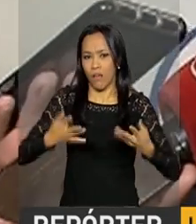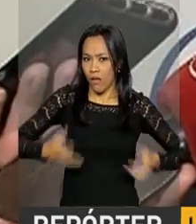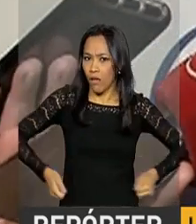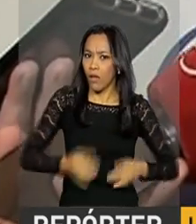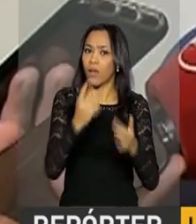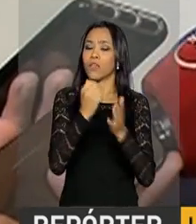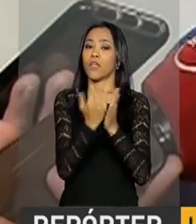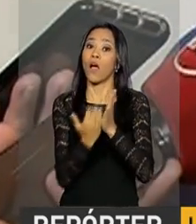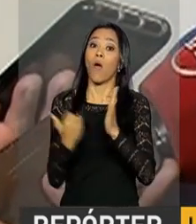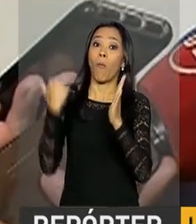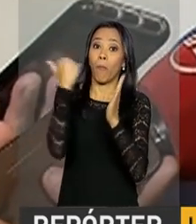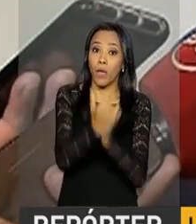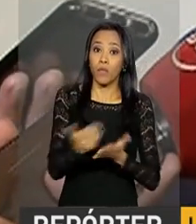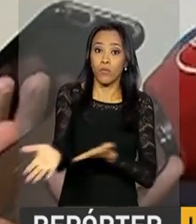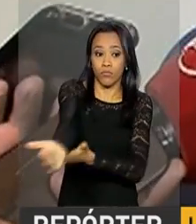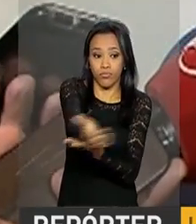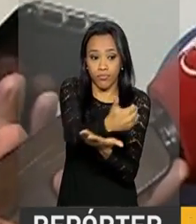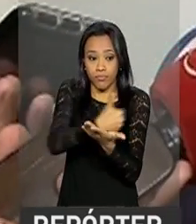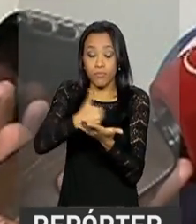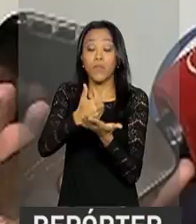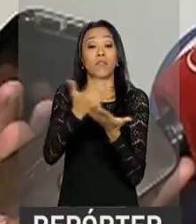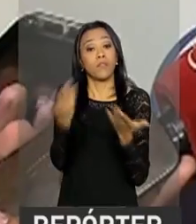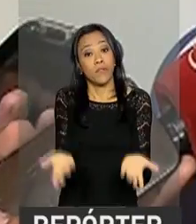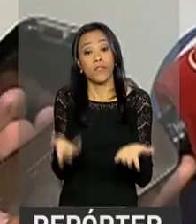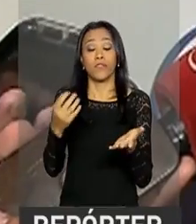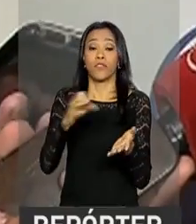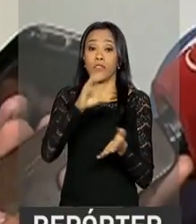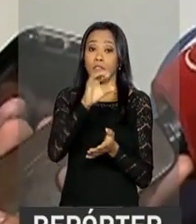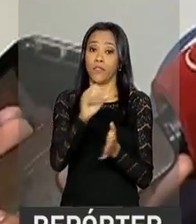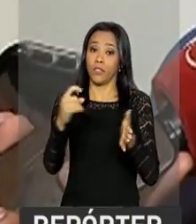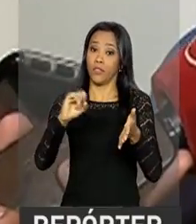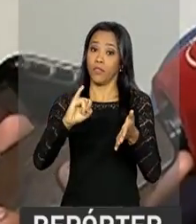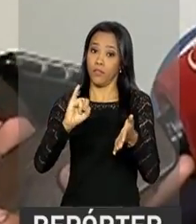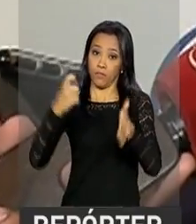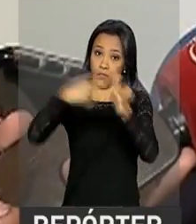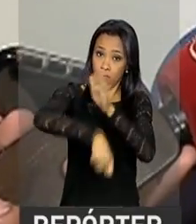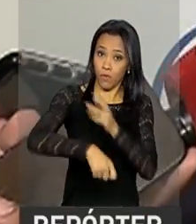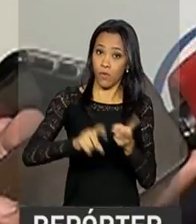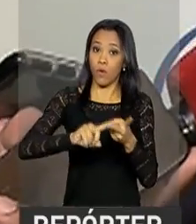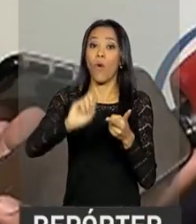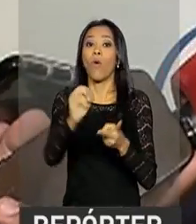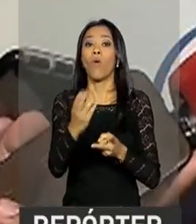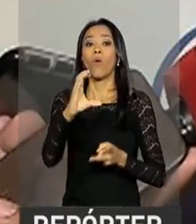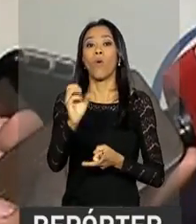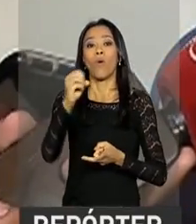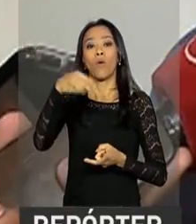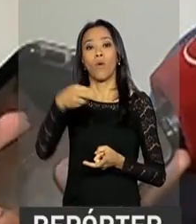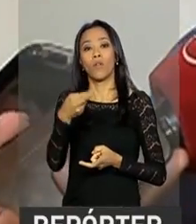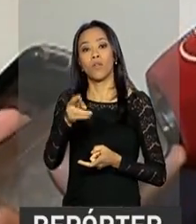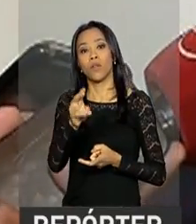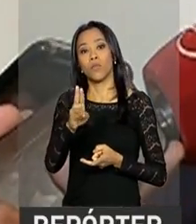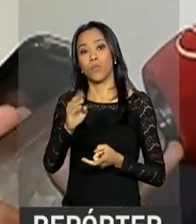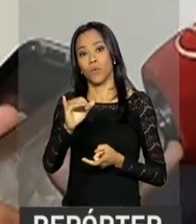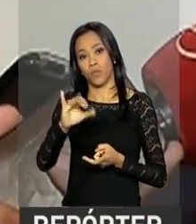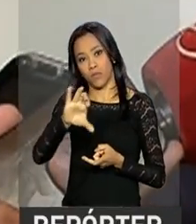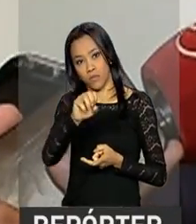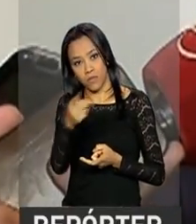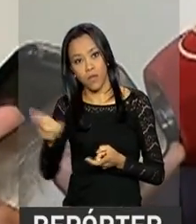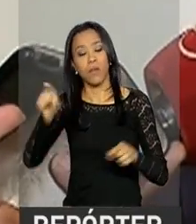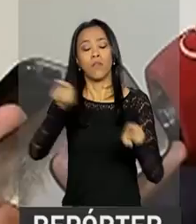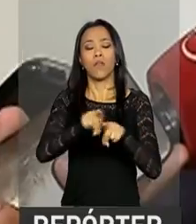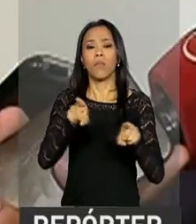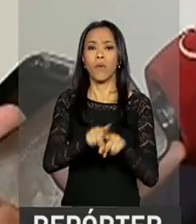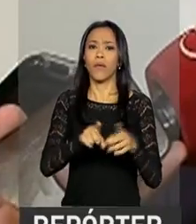receita seja de impostos seja de contribuições etc cim com suspensão de pagamento de